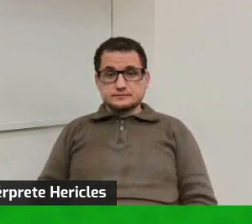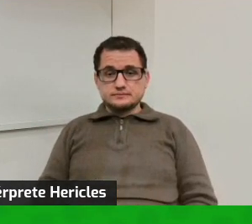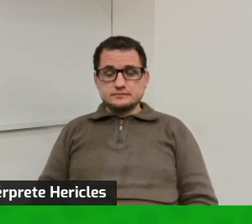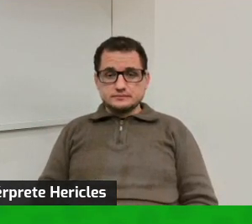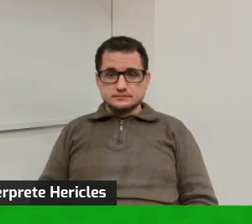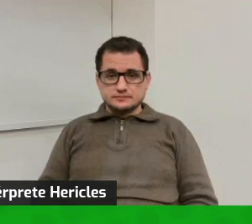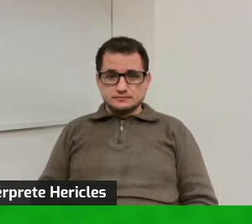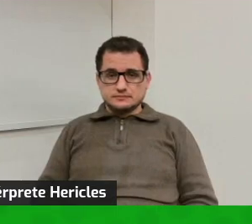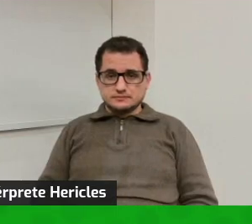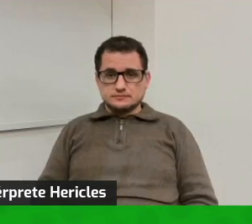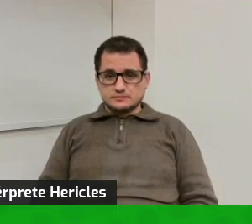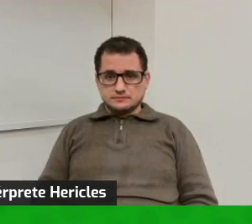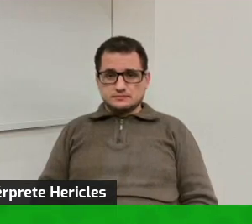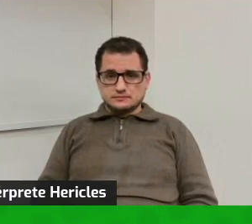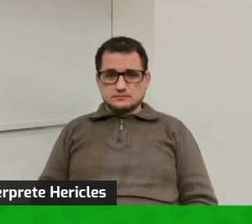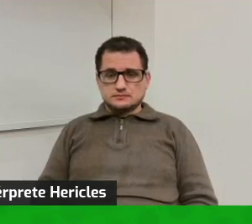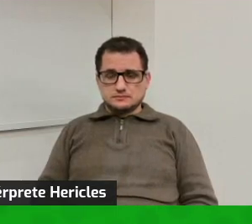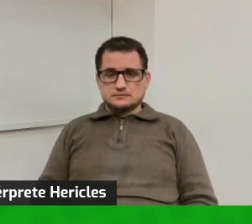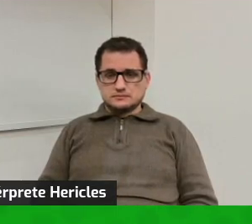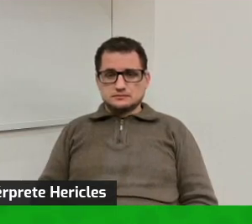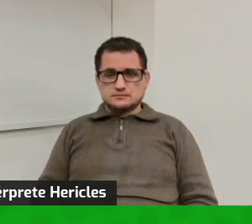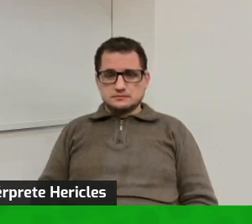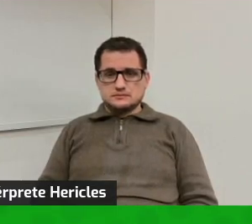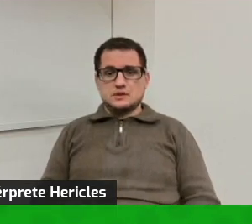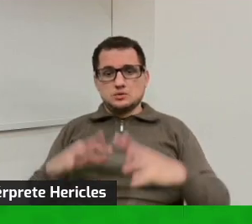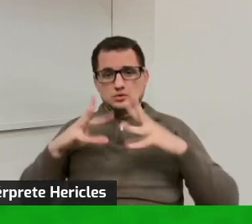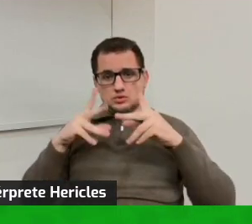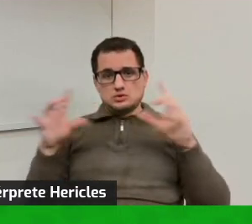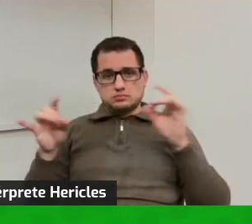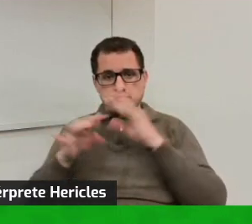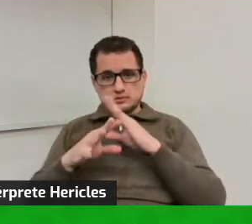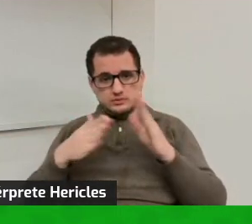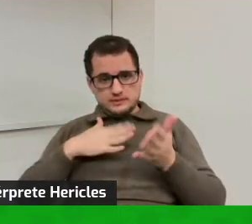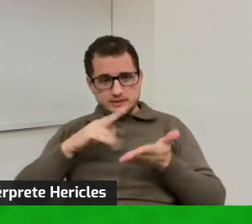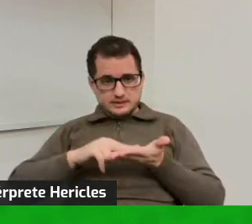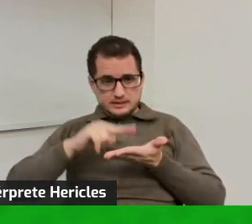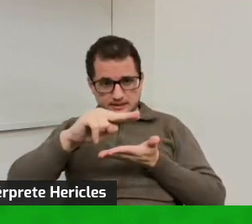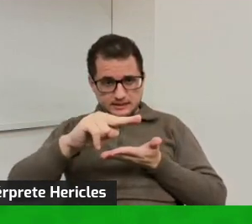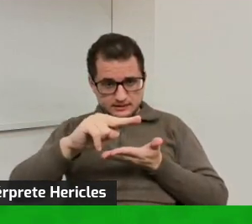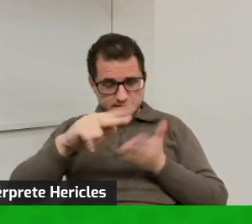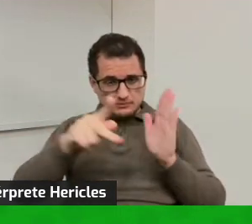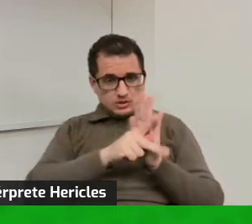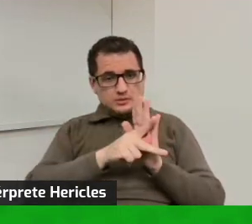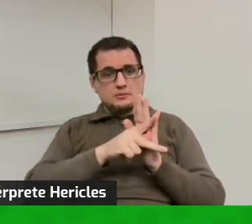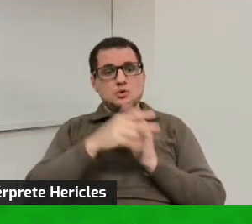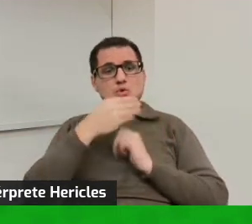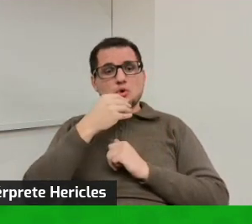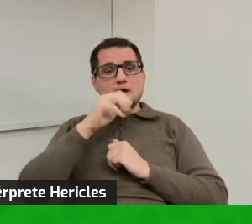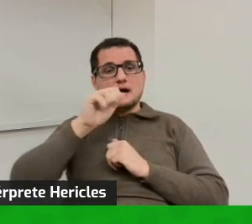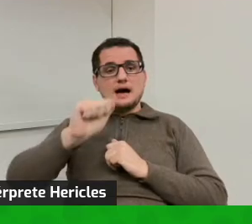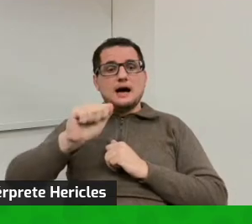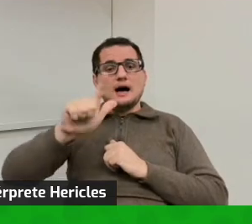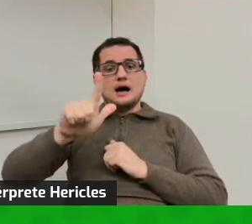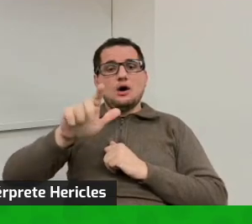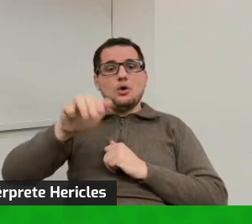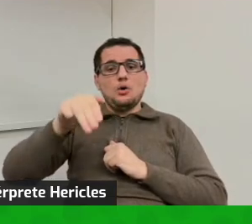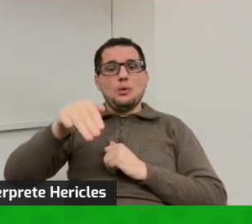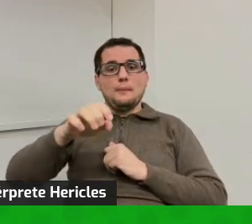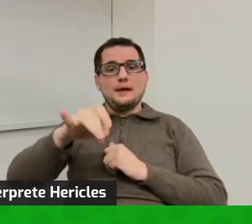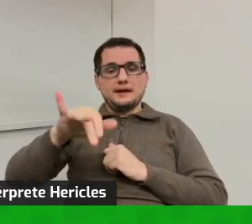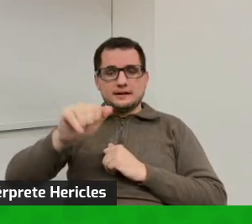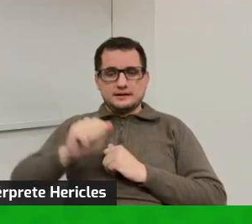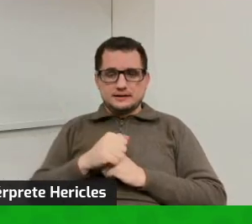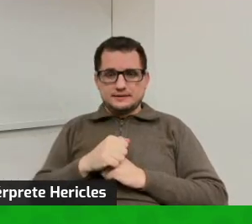sentido. Então está aqui preenchida a minha carta para Senhor Almeida. Se eu tirar o visualizador, volta para saudação,